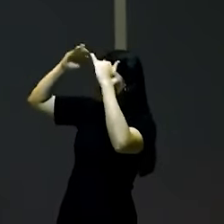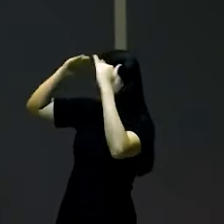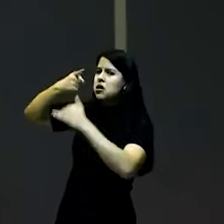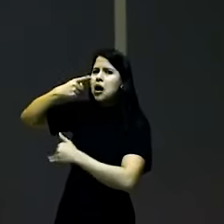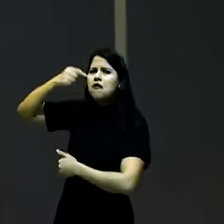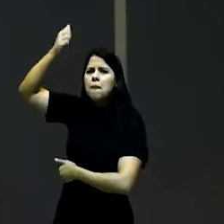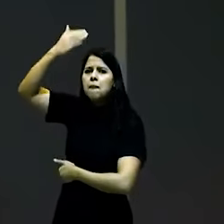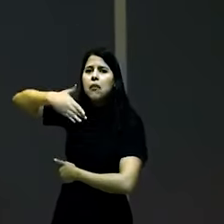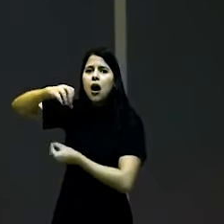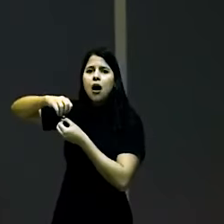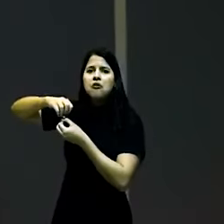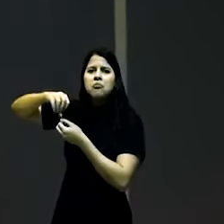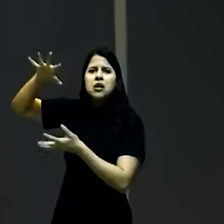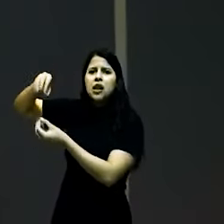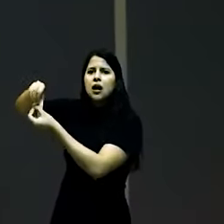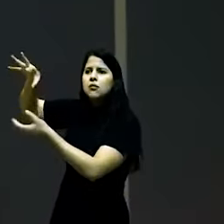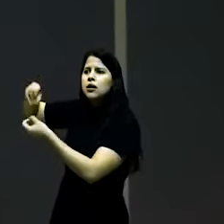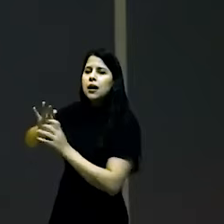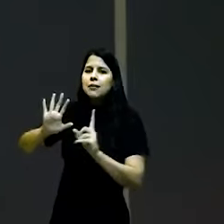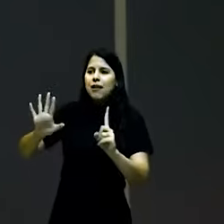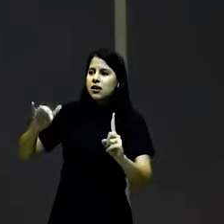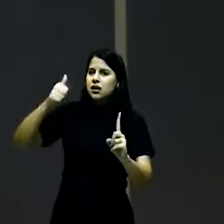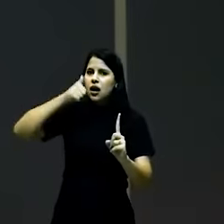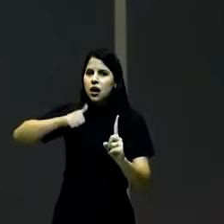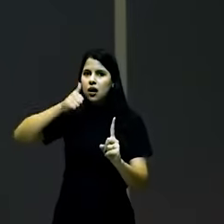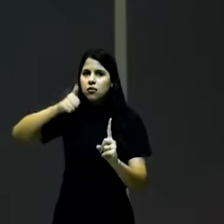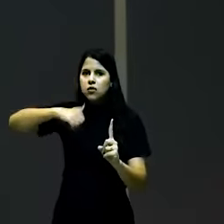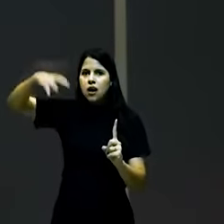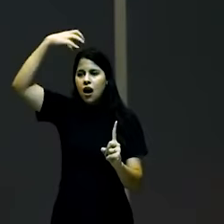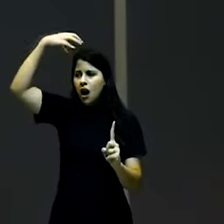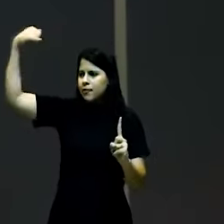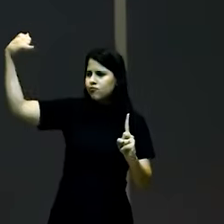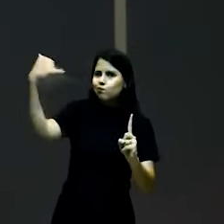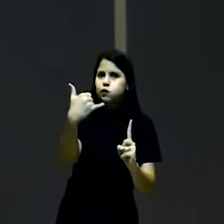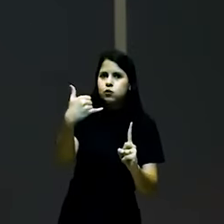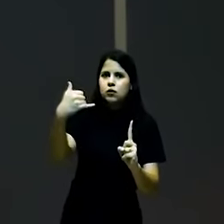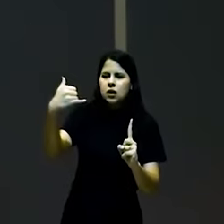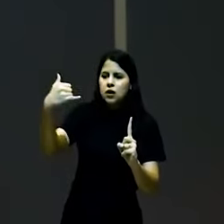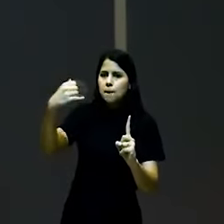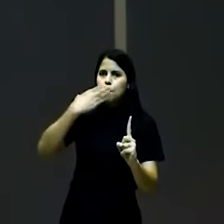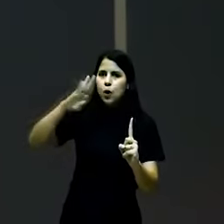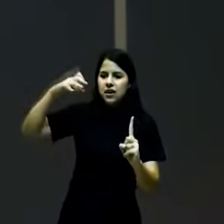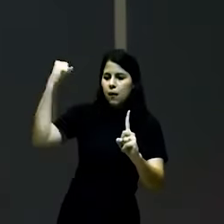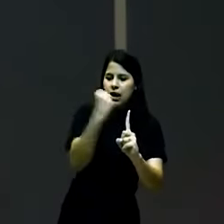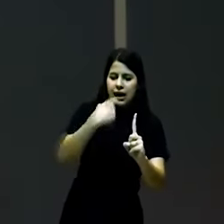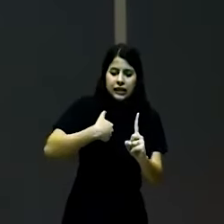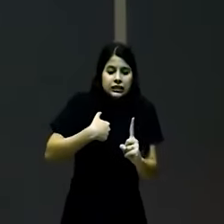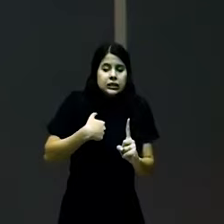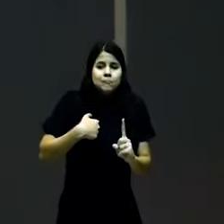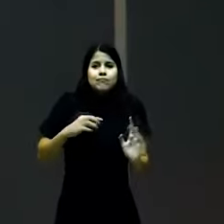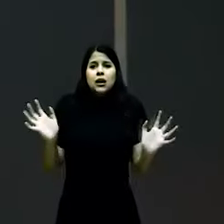Mas o homem tem medo. A Bíblia diz que Elias ficou com medo. E sabe o que ele